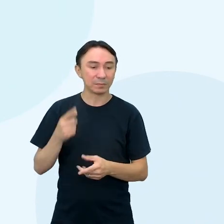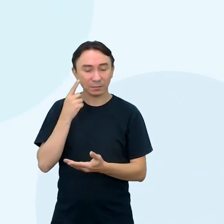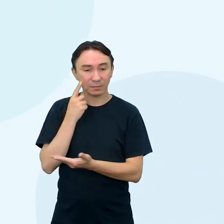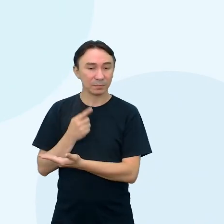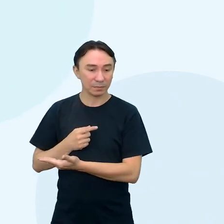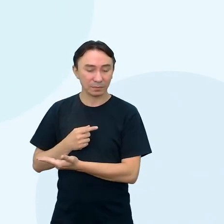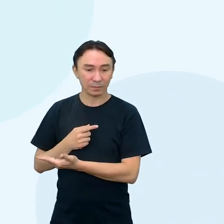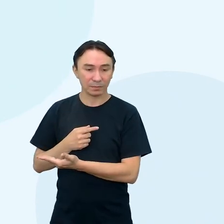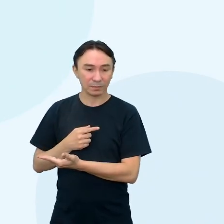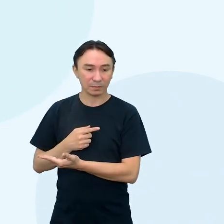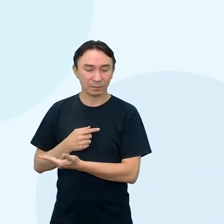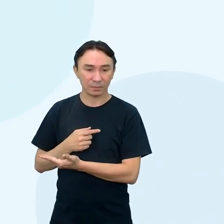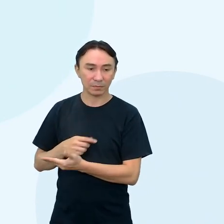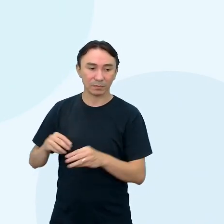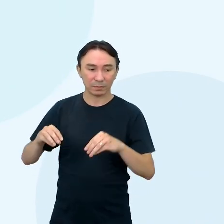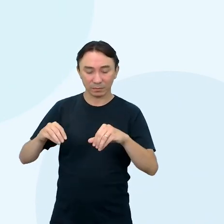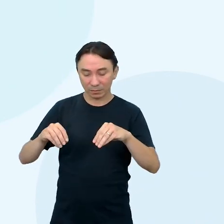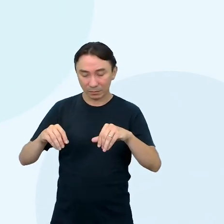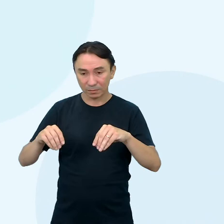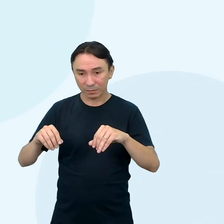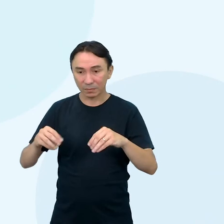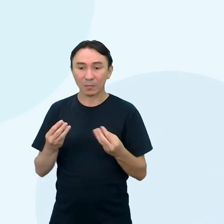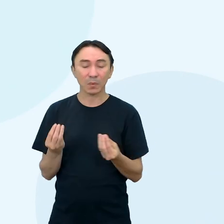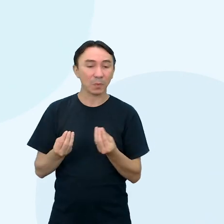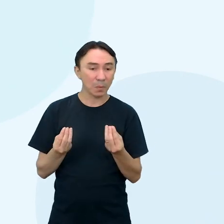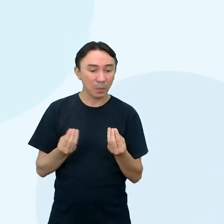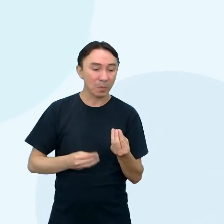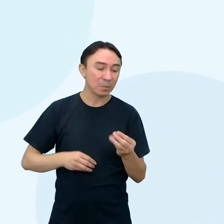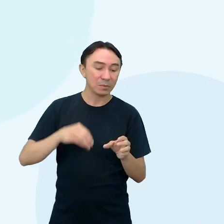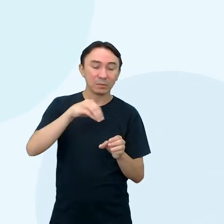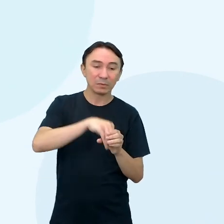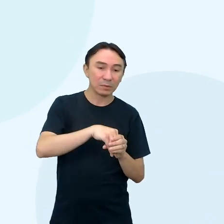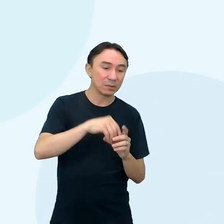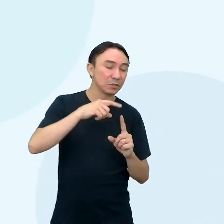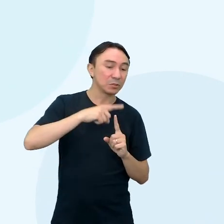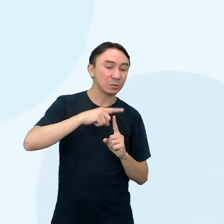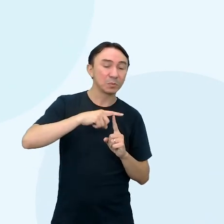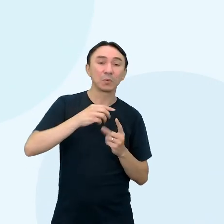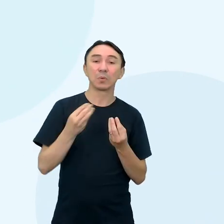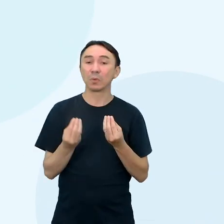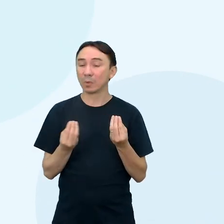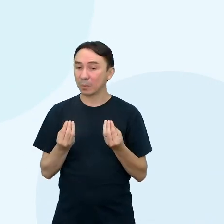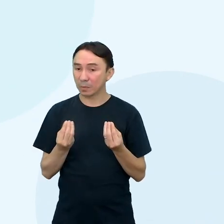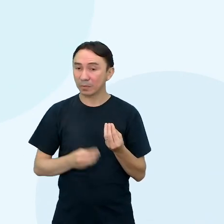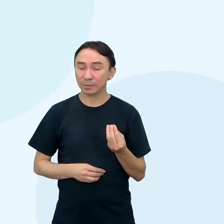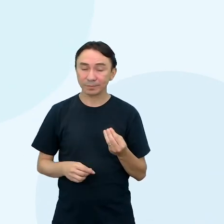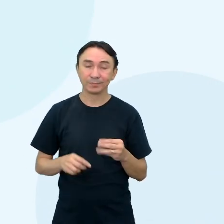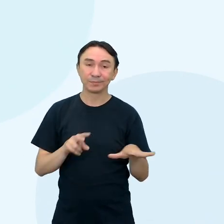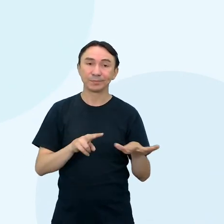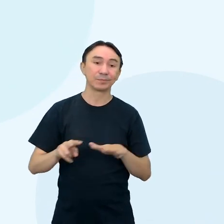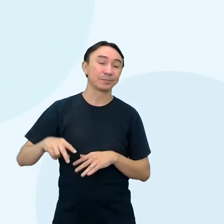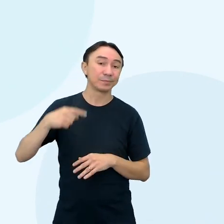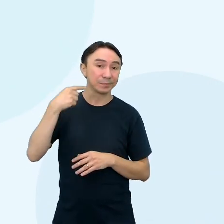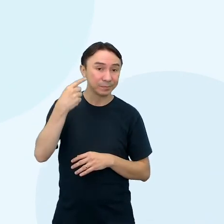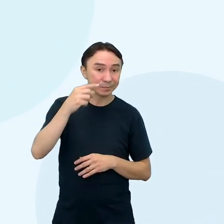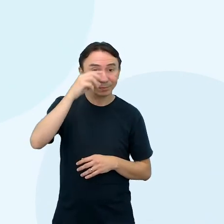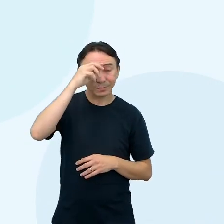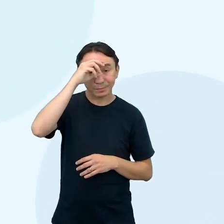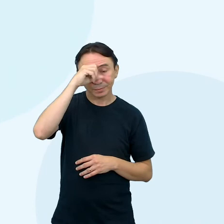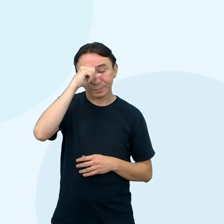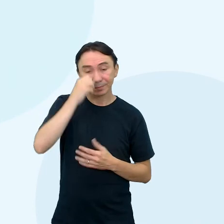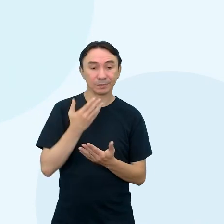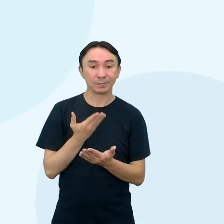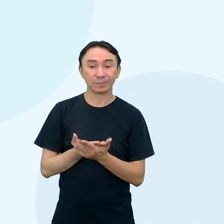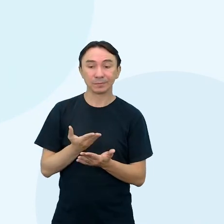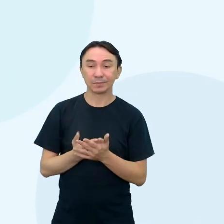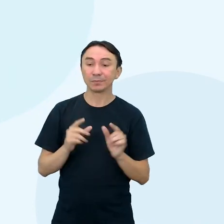o solo está ali sendo formado dentro desse processo. E o que a gente vai fazer na nossa próxima aula, vamos aprofundar